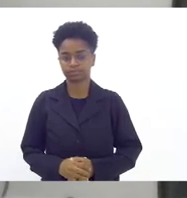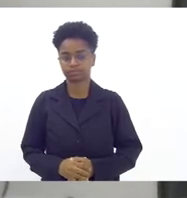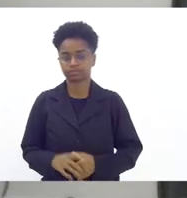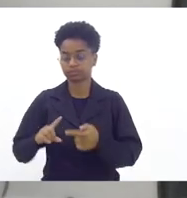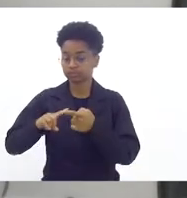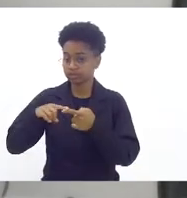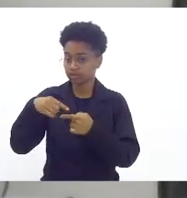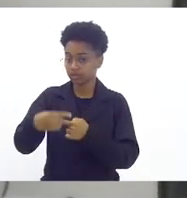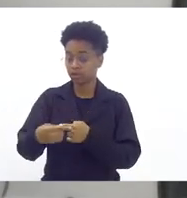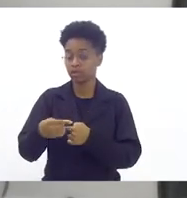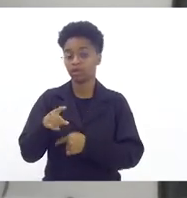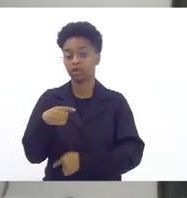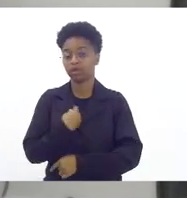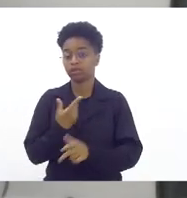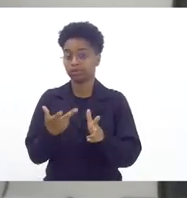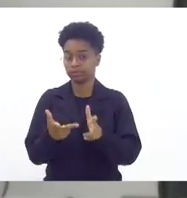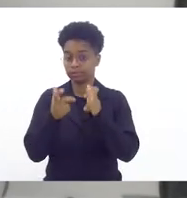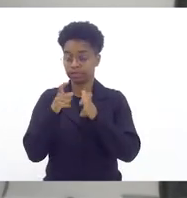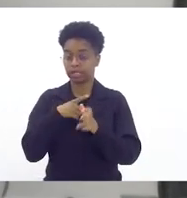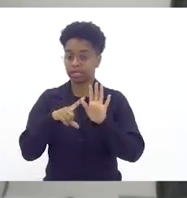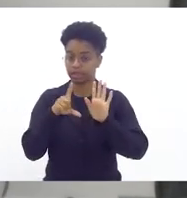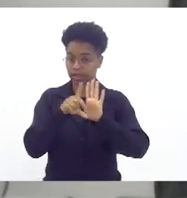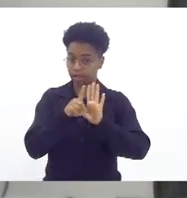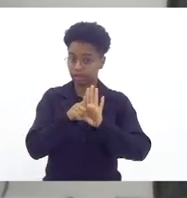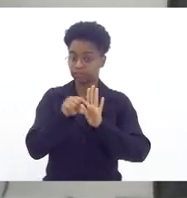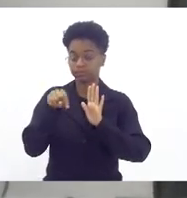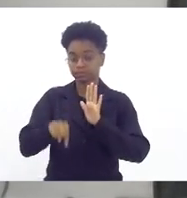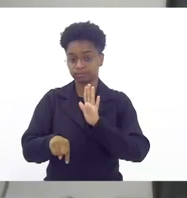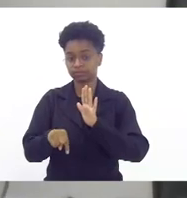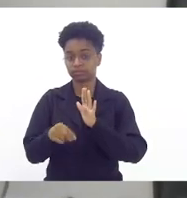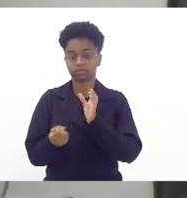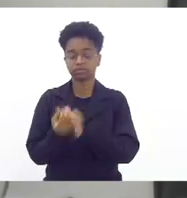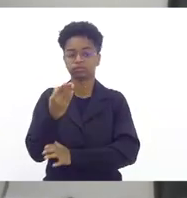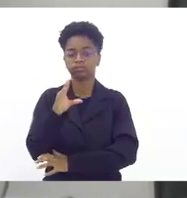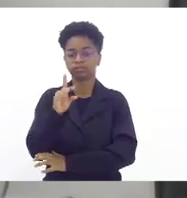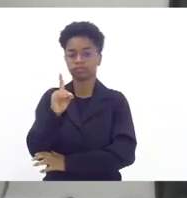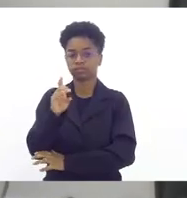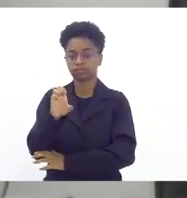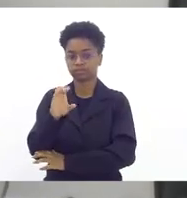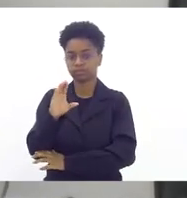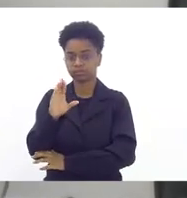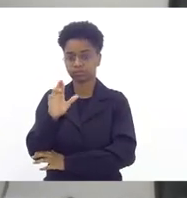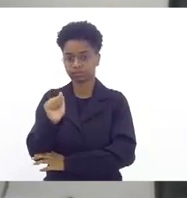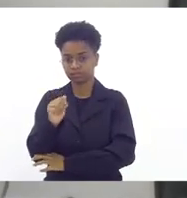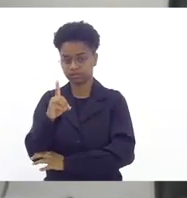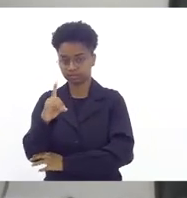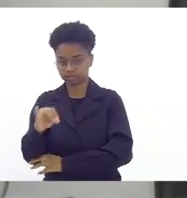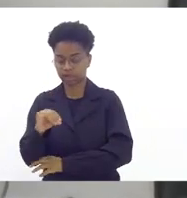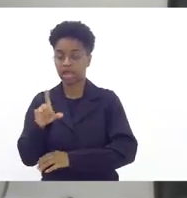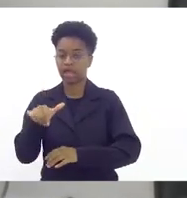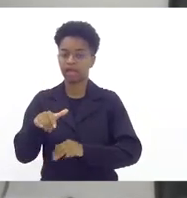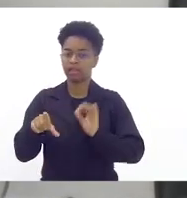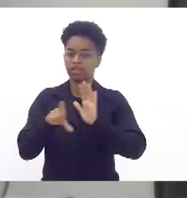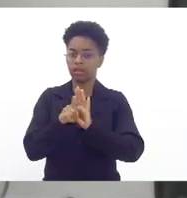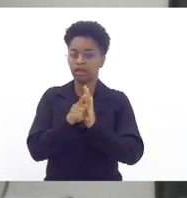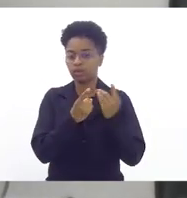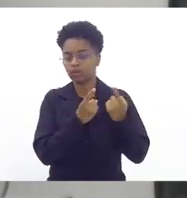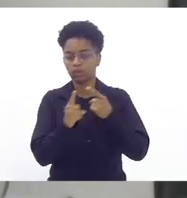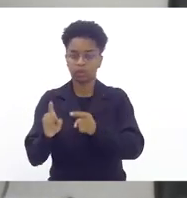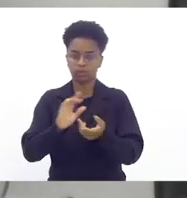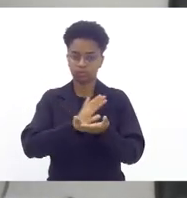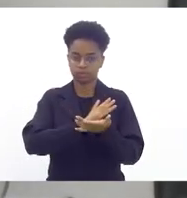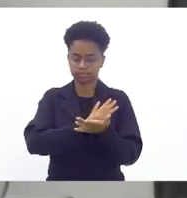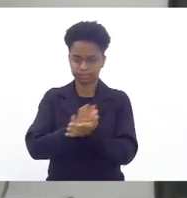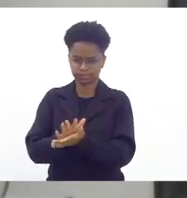nós vimos o seguinte, existiu uma lei aqui criando a DECRADE, que era a Delegacia de Combate aos Crimes de Intolerância e